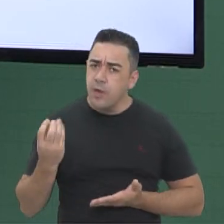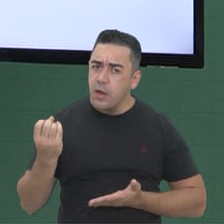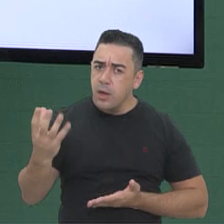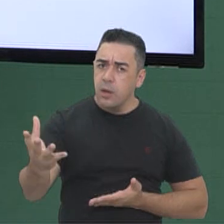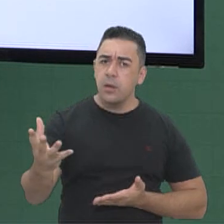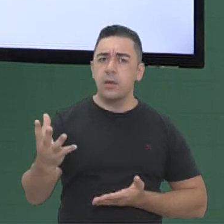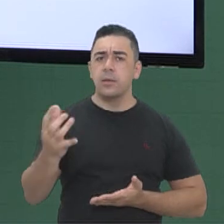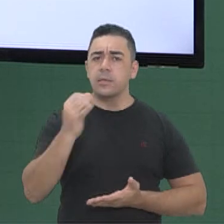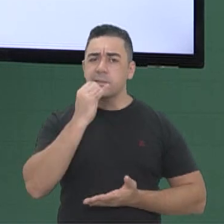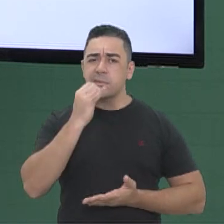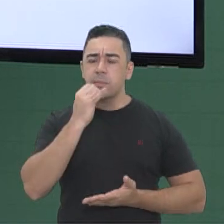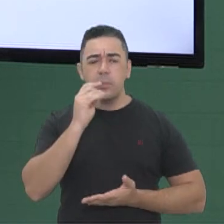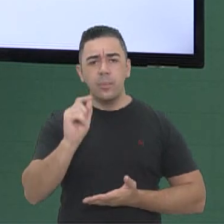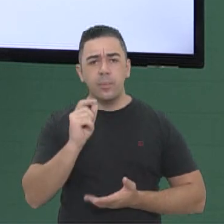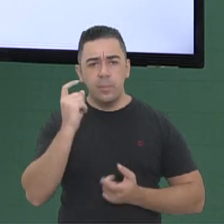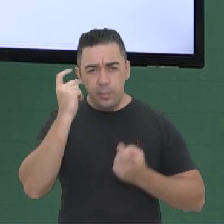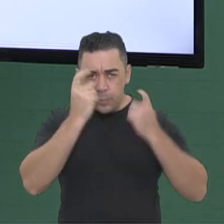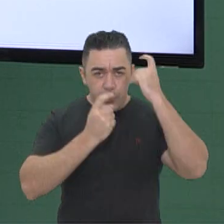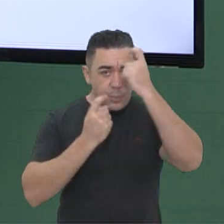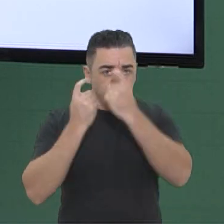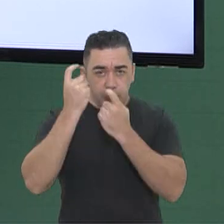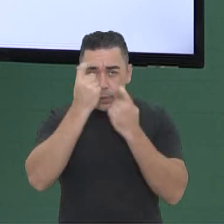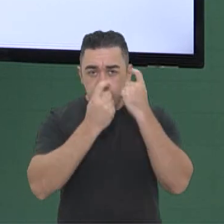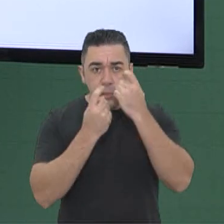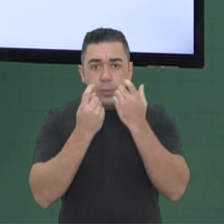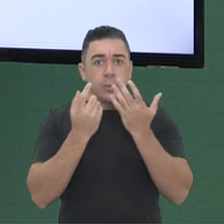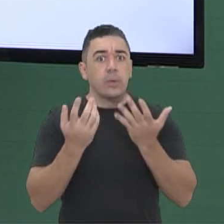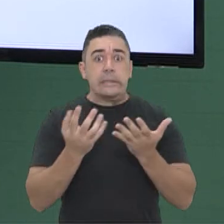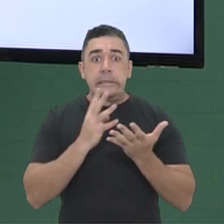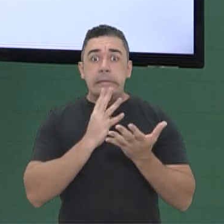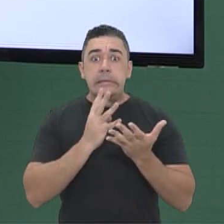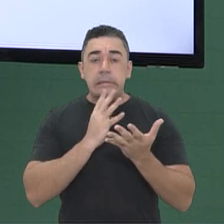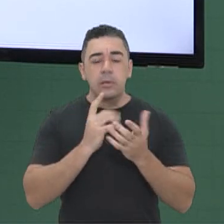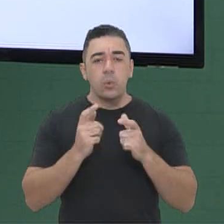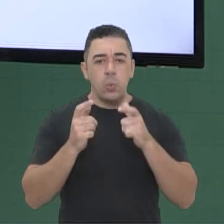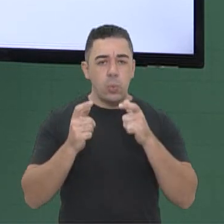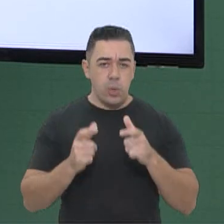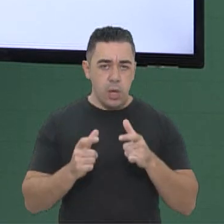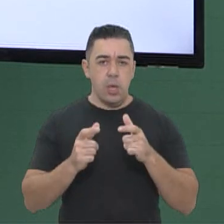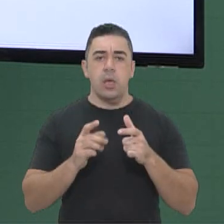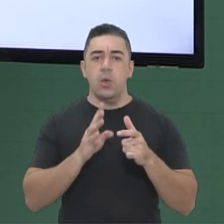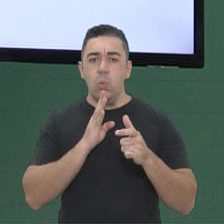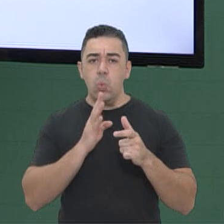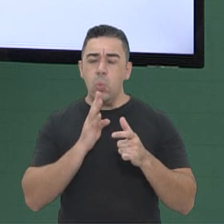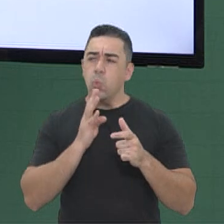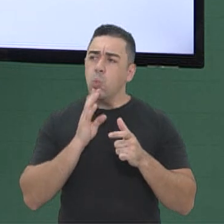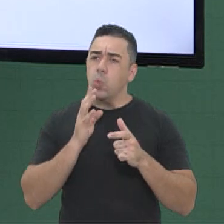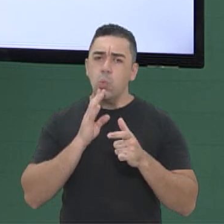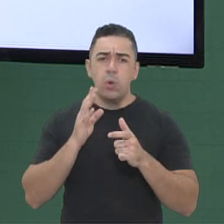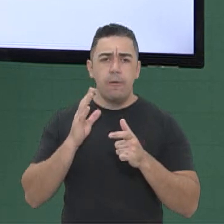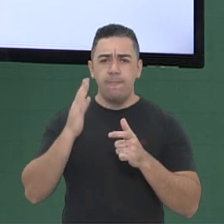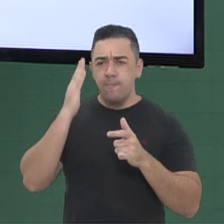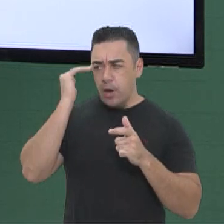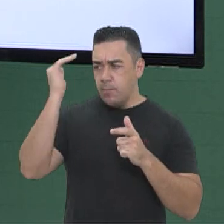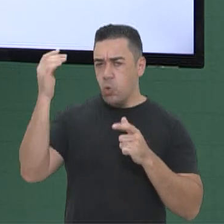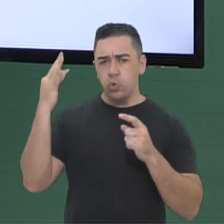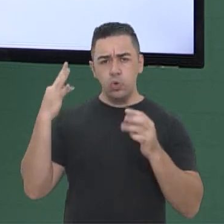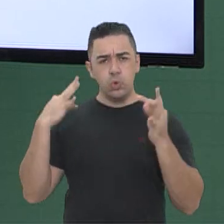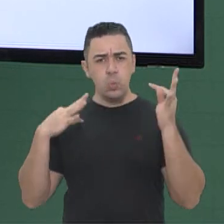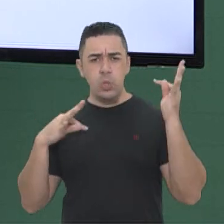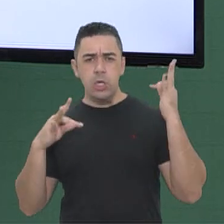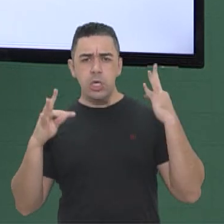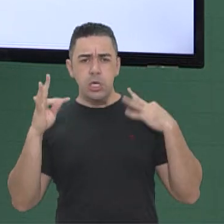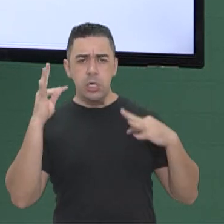uma das preocupações é conhecer lugares, conhecer monumentos, conhecer a